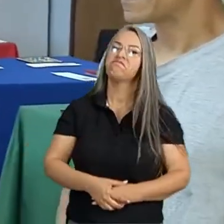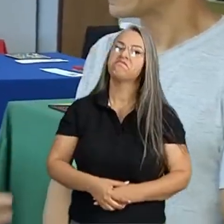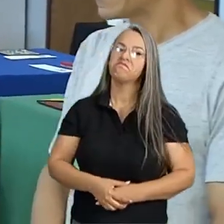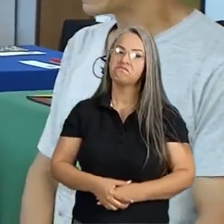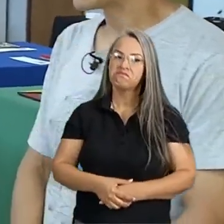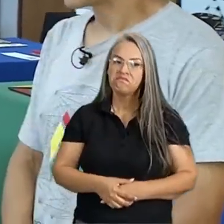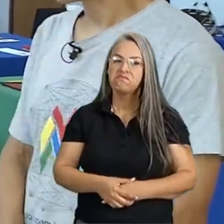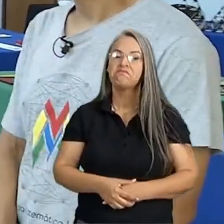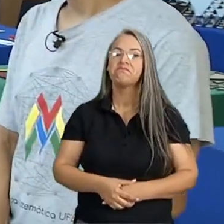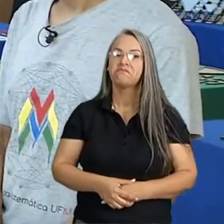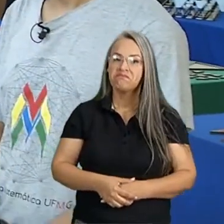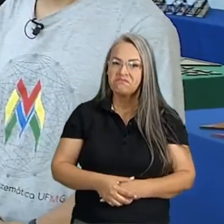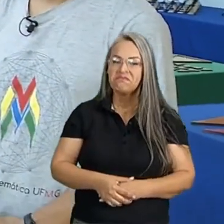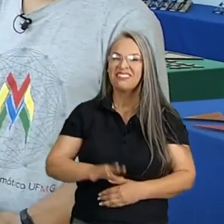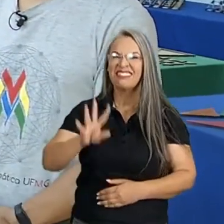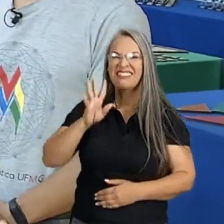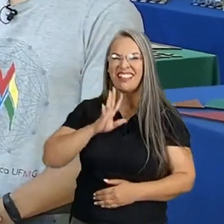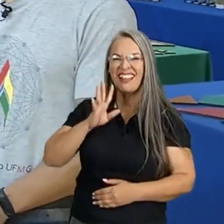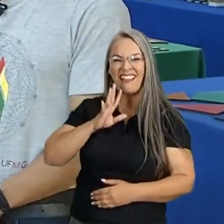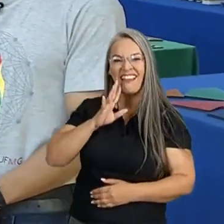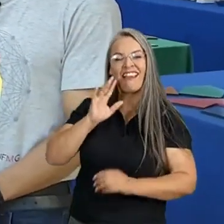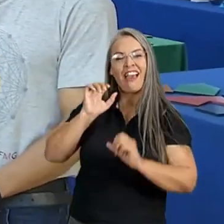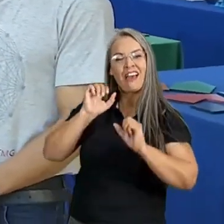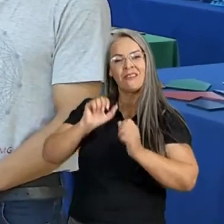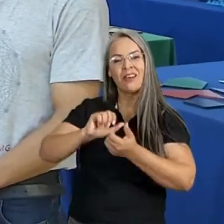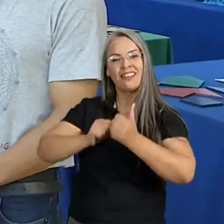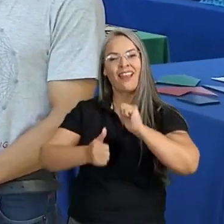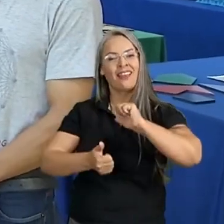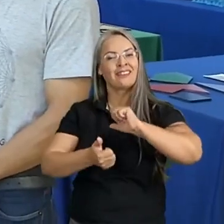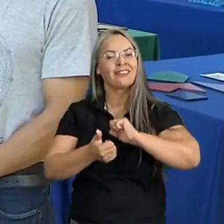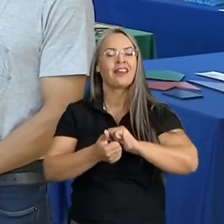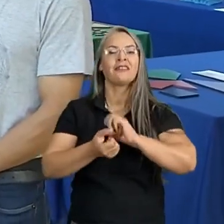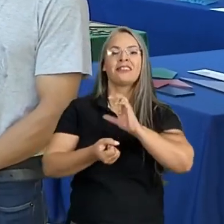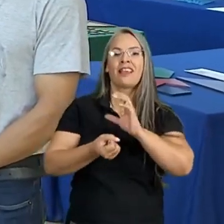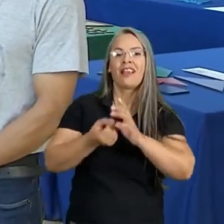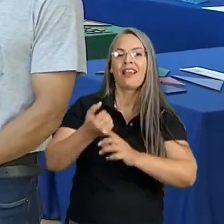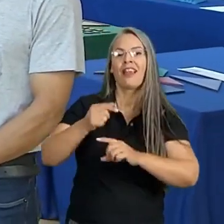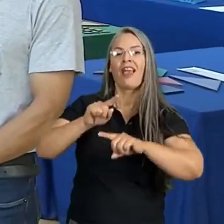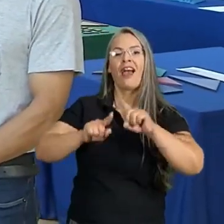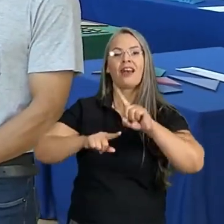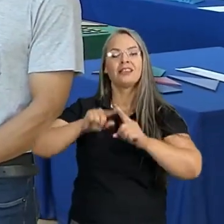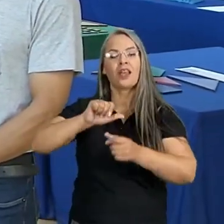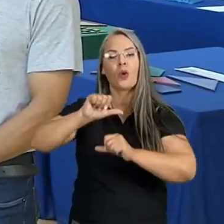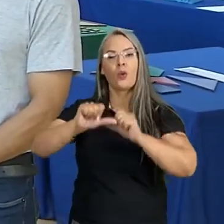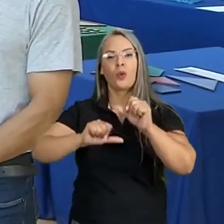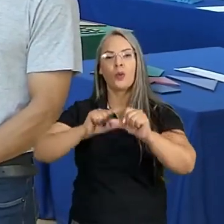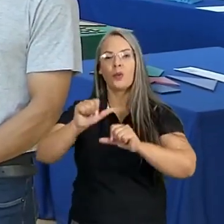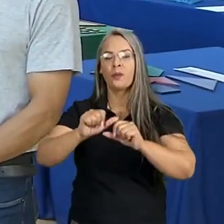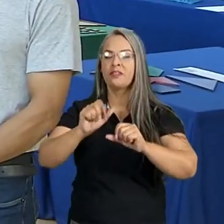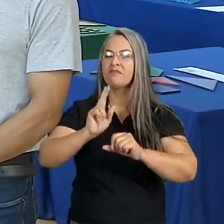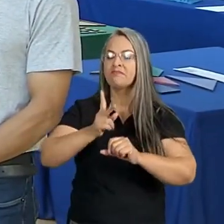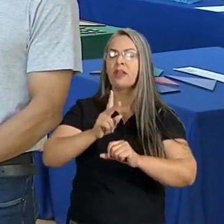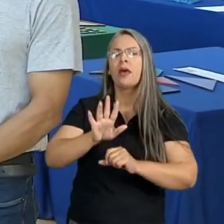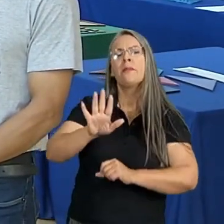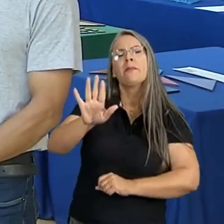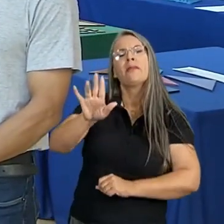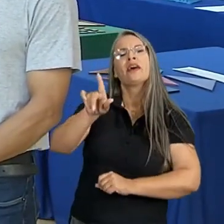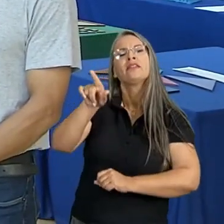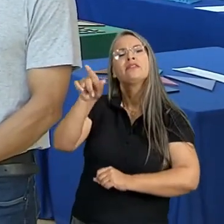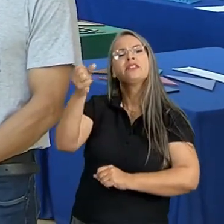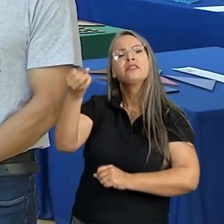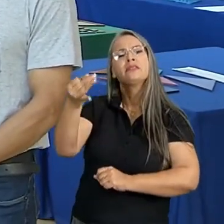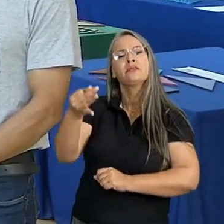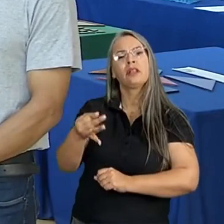refazer continuar né professor o senhor disse que não é necessário uma impressora 3D para se iniciar esse processo